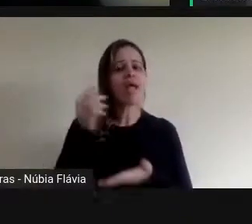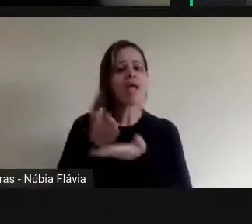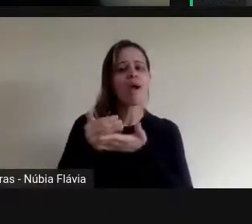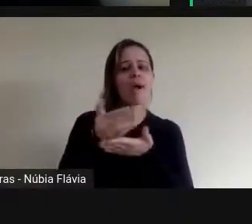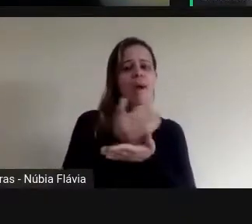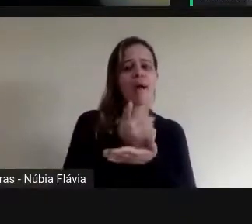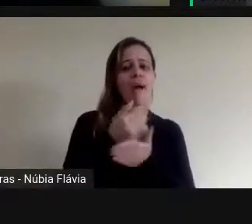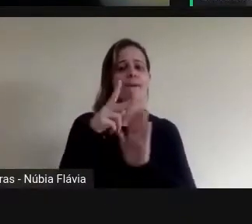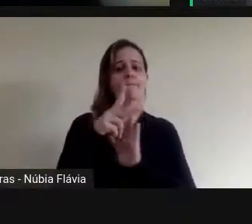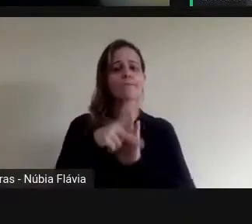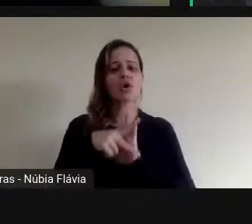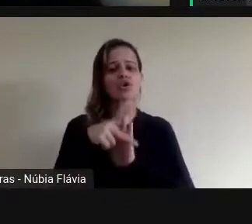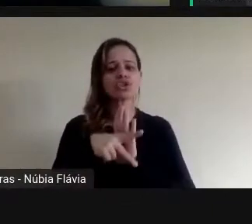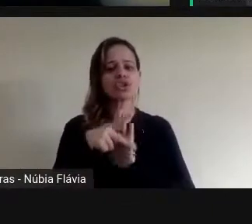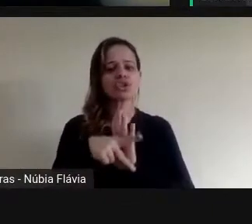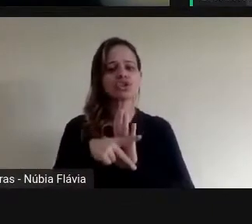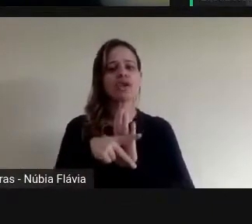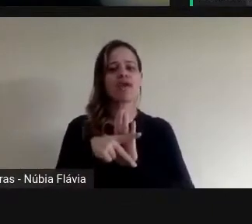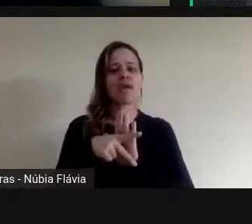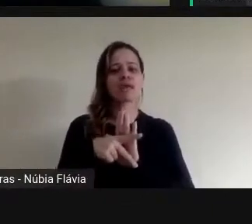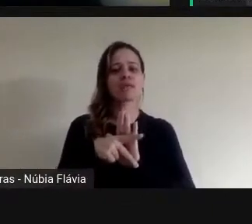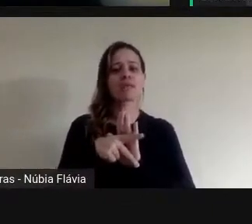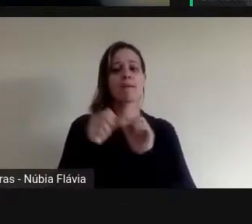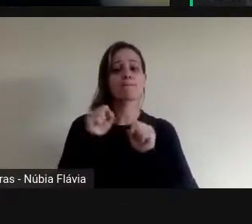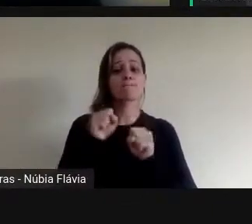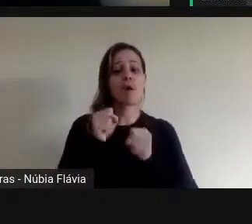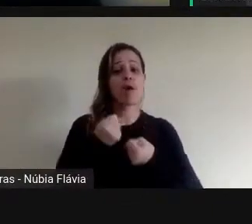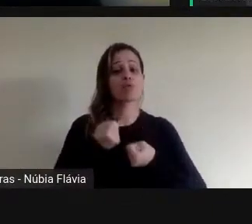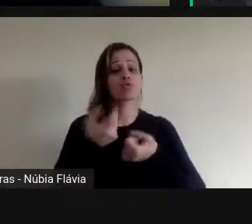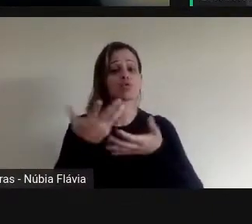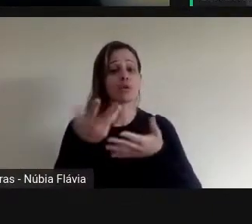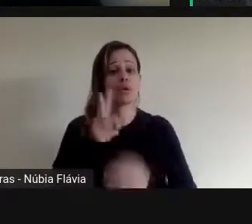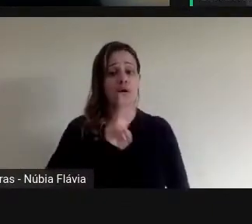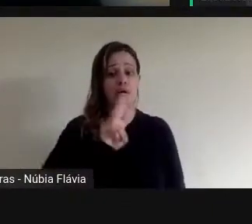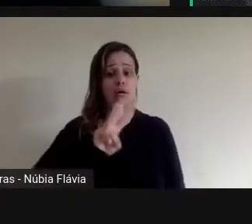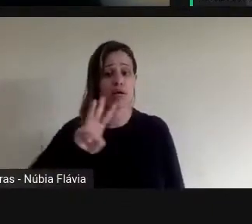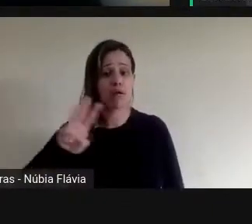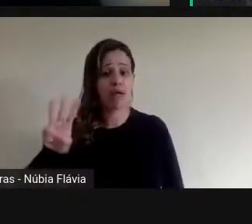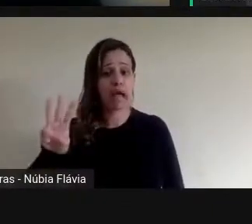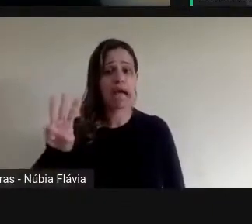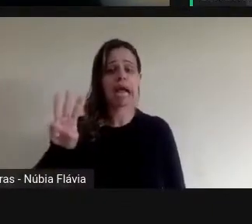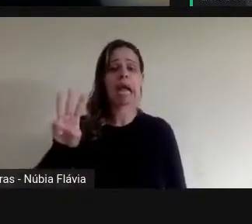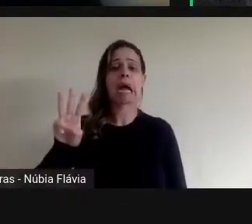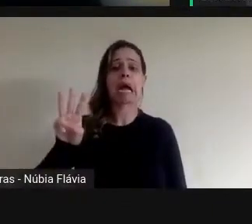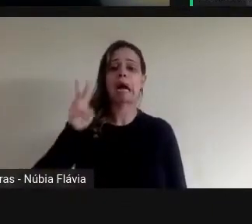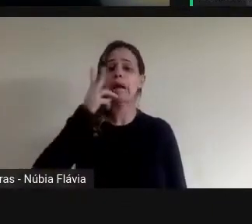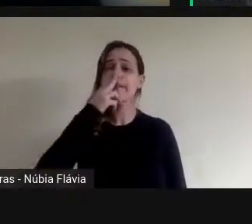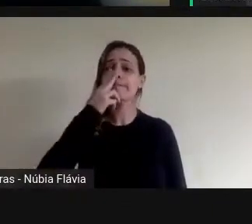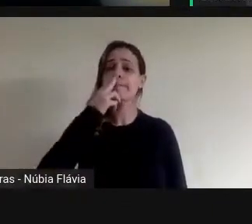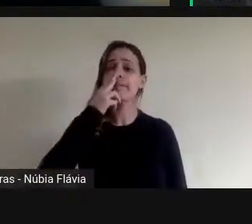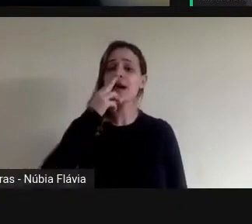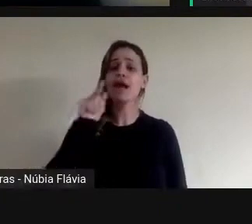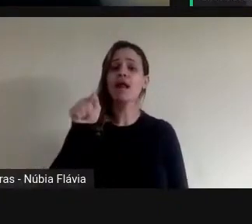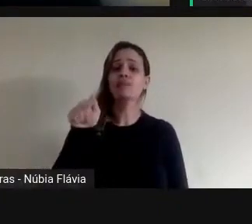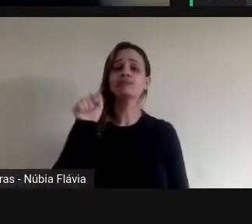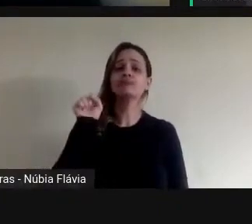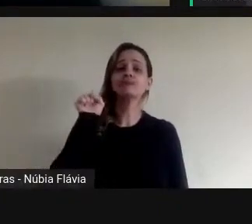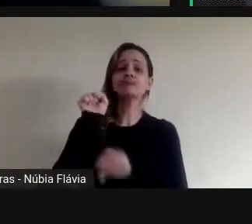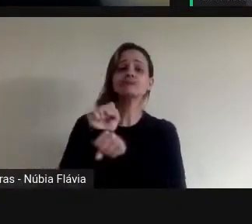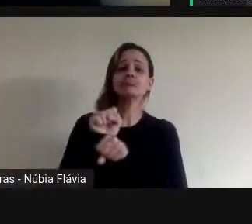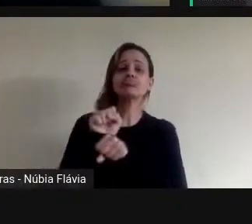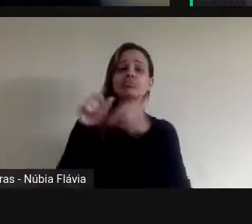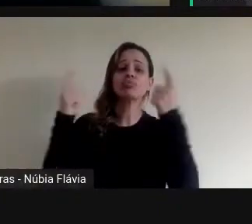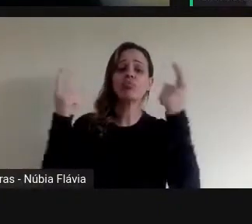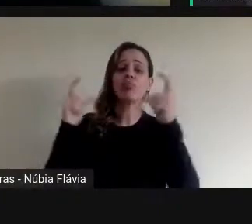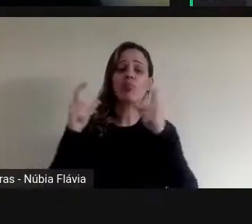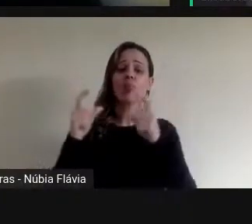de emendas, que ele é relator de um projeto que ele pode usar no portal E-Democracia, e aqueles dados ficam com a instituição, e são